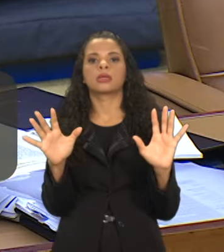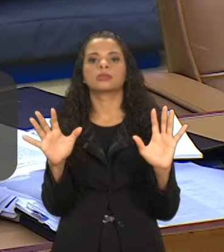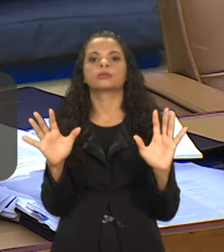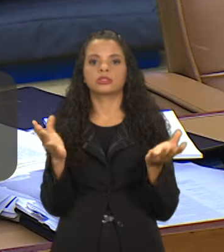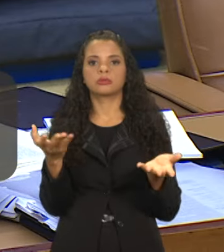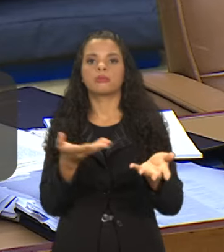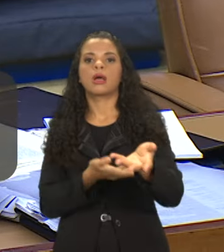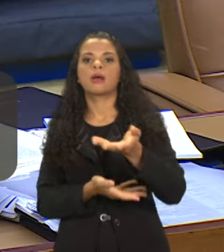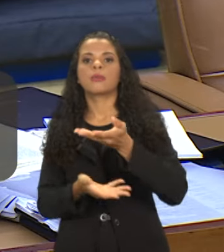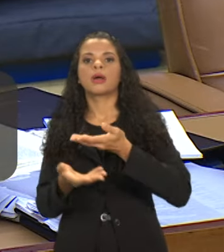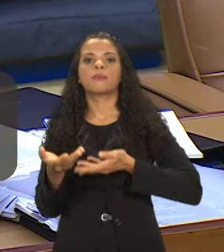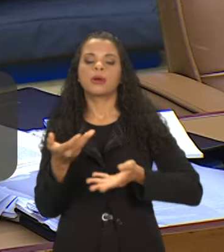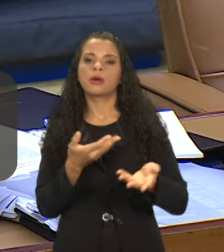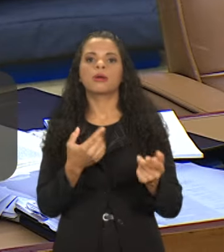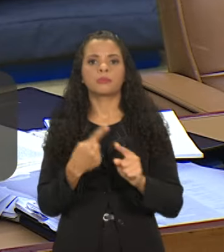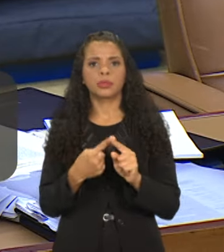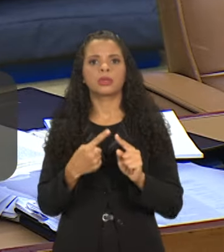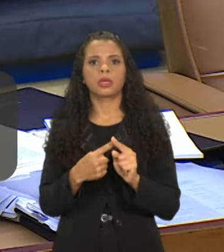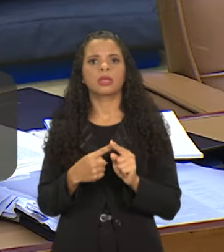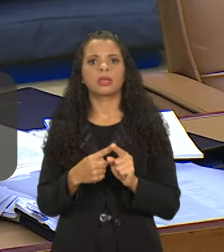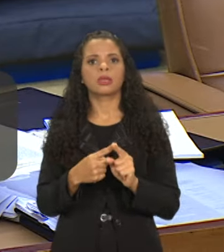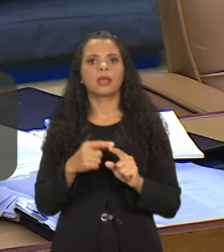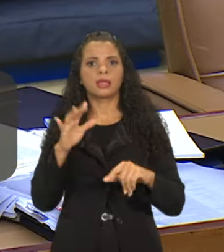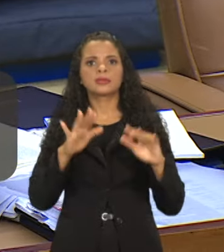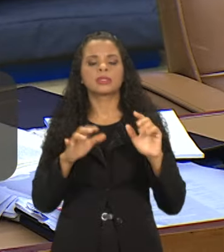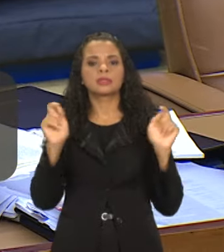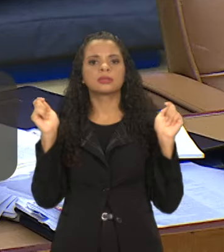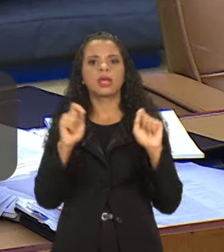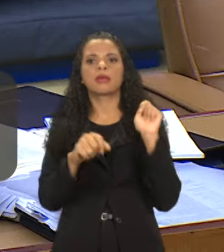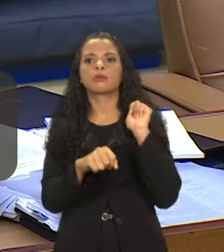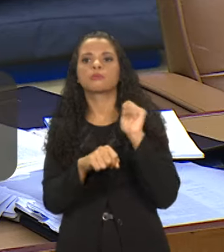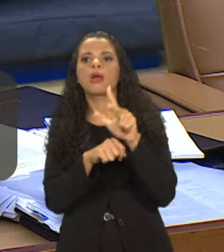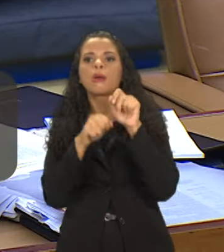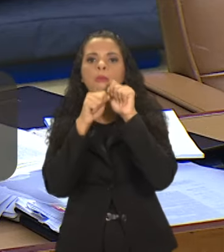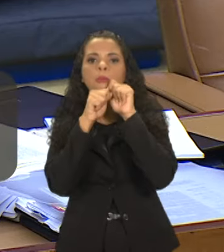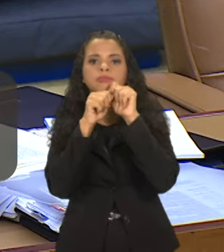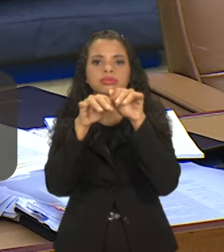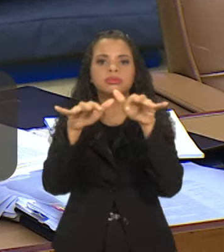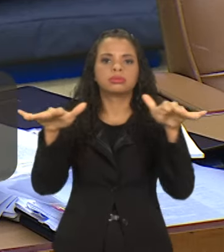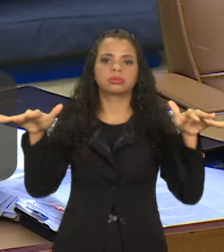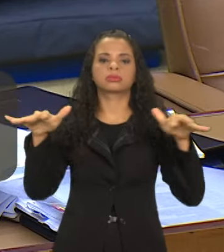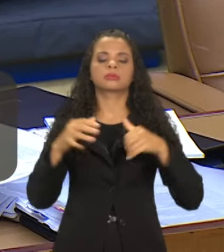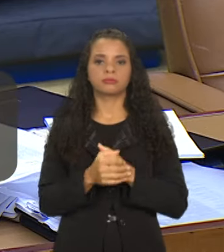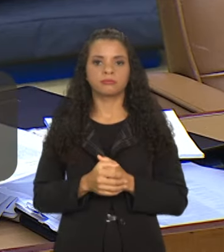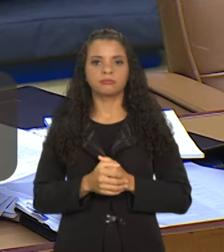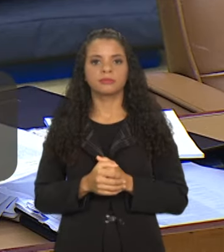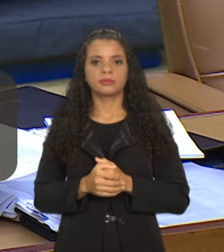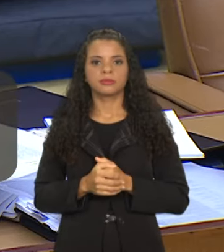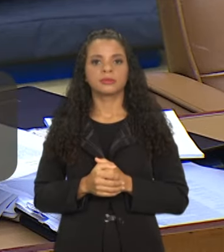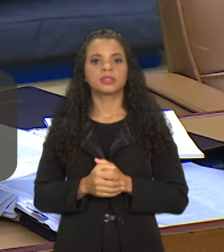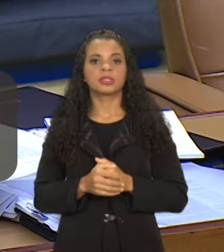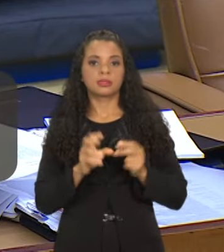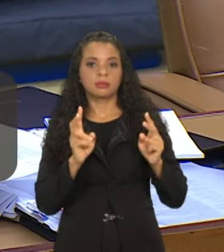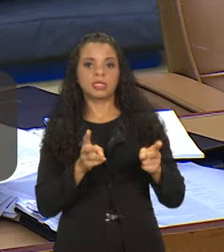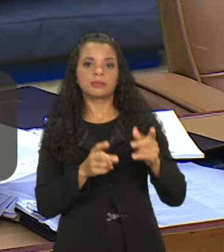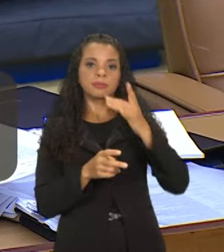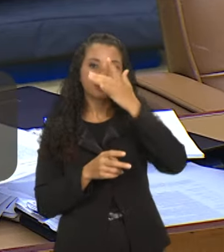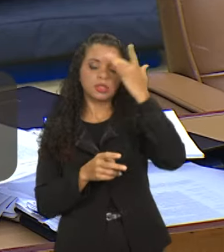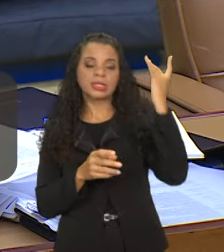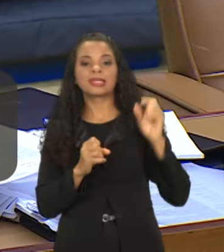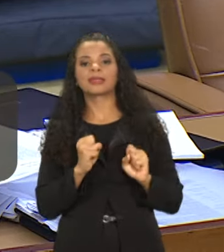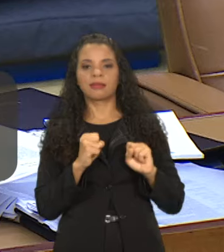posso contaminar as demais pessoas. Os mesmos negacionistas que defendiam isso não